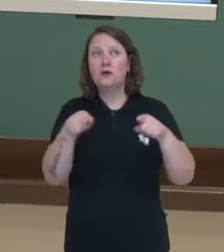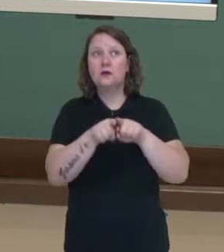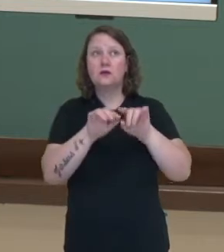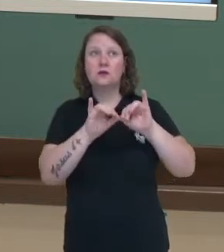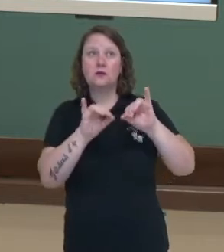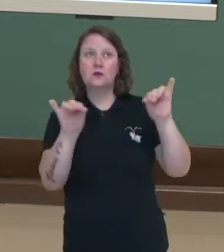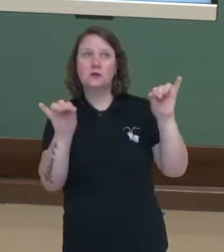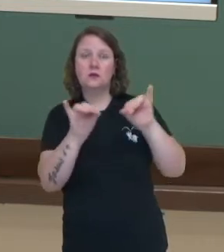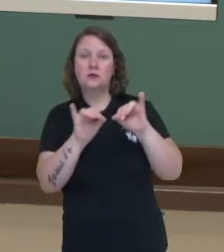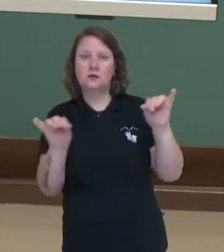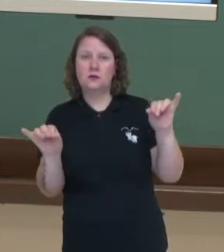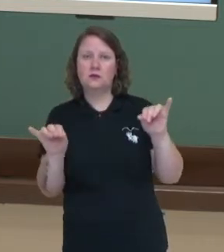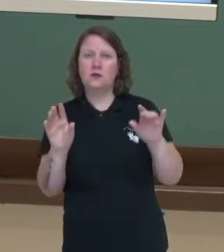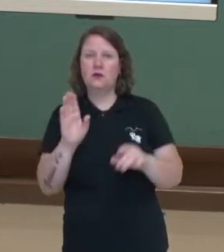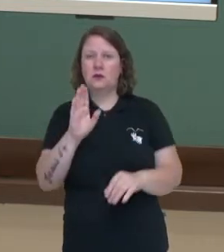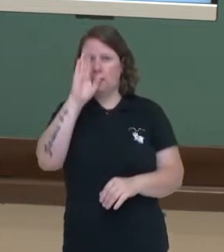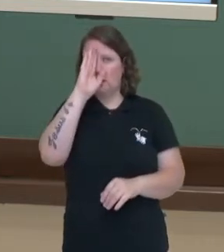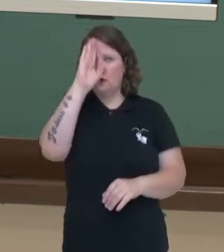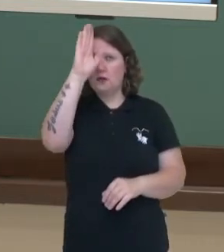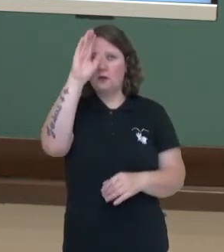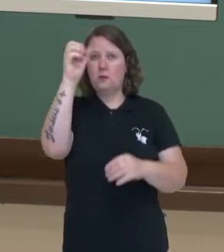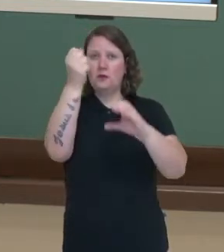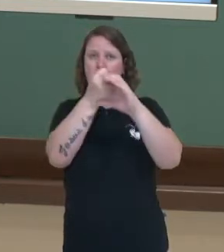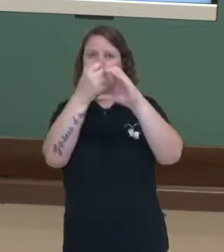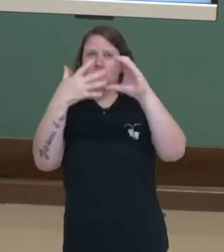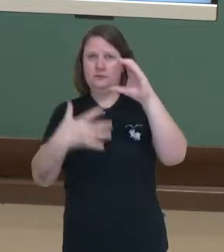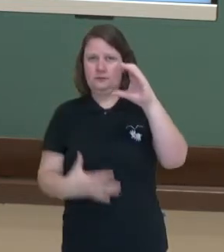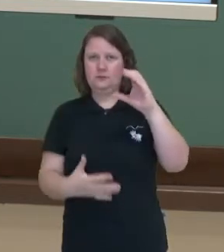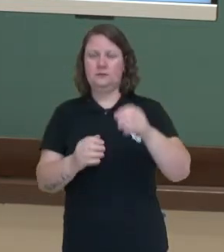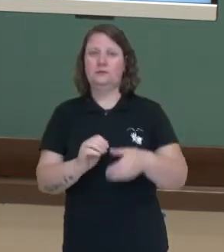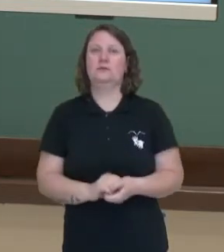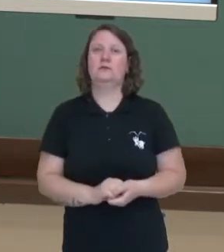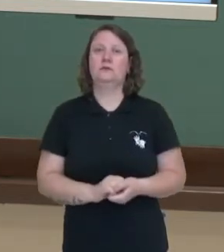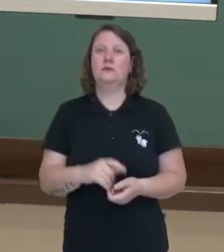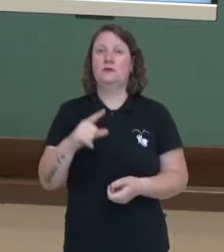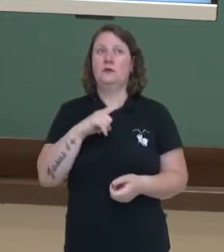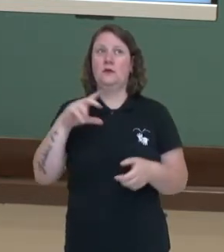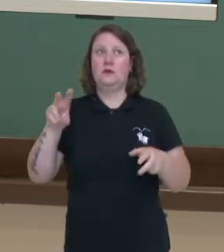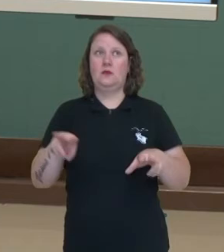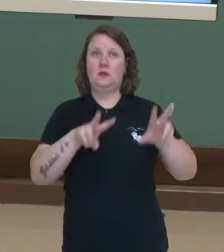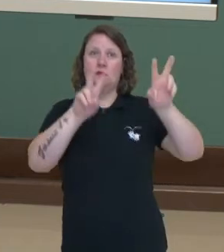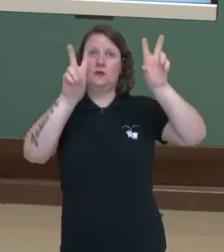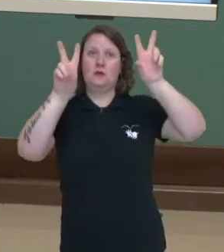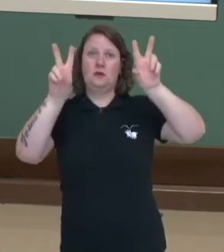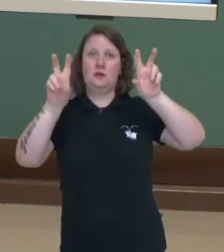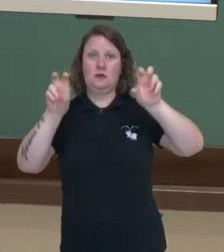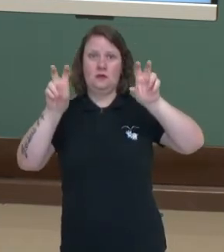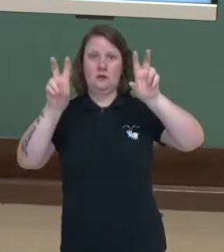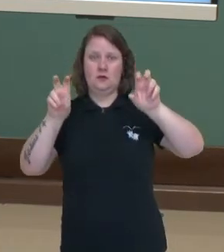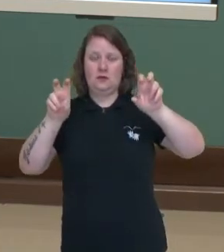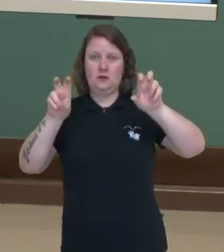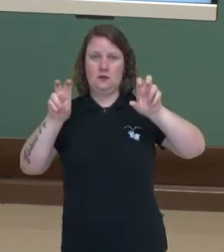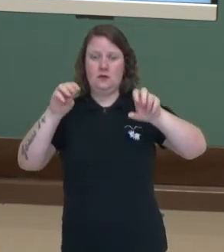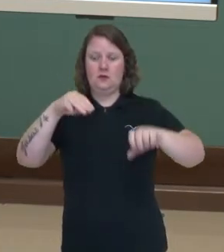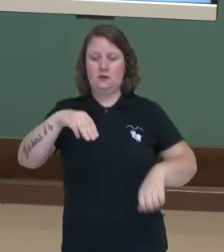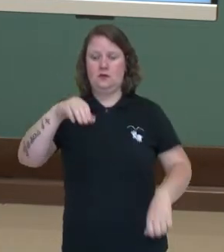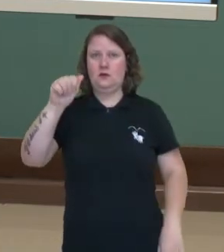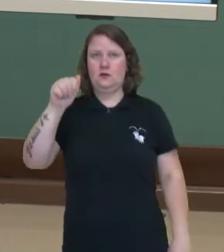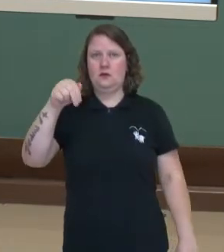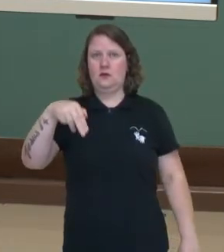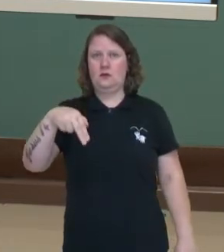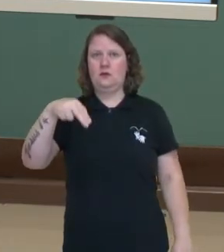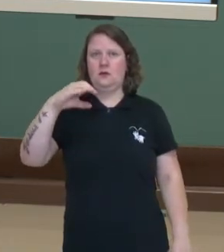notícia, as suas principais características. Temos aqui o seu título, também chamado de manchete, é um